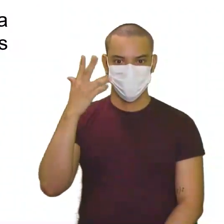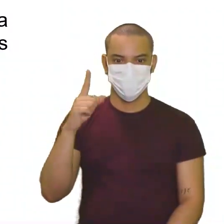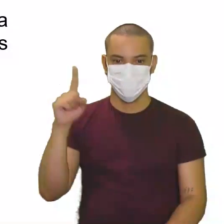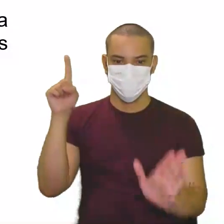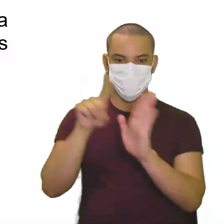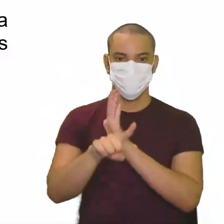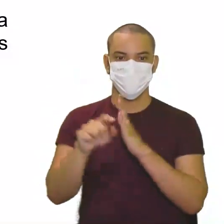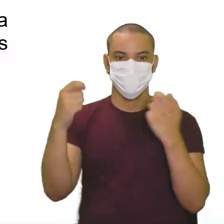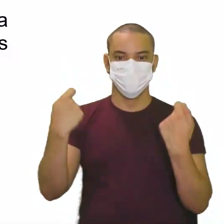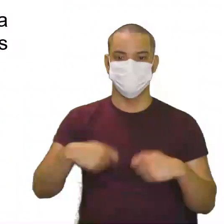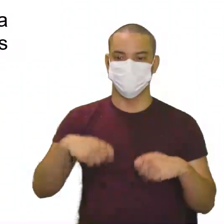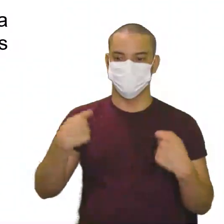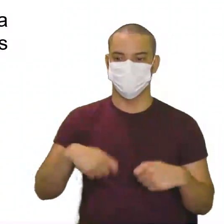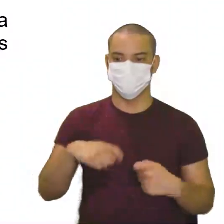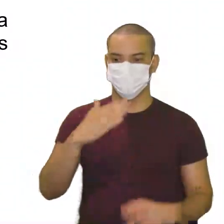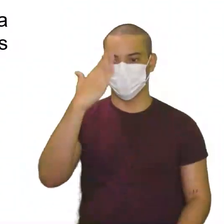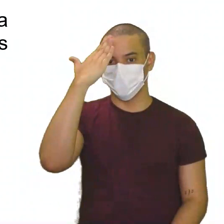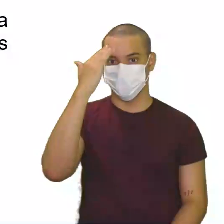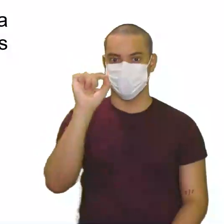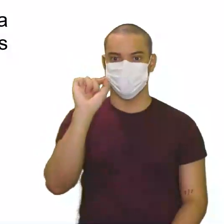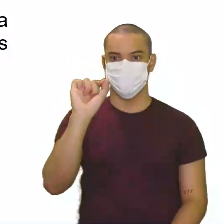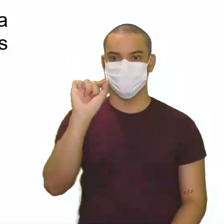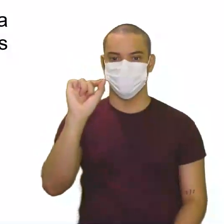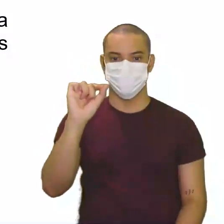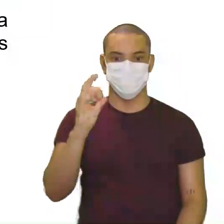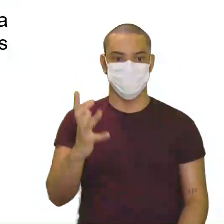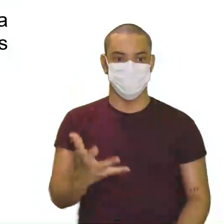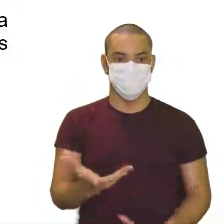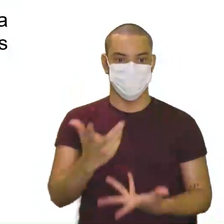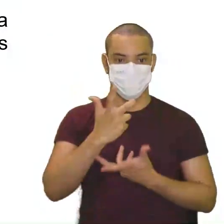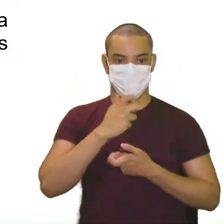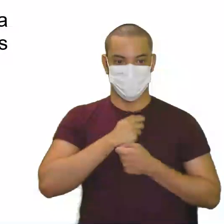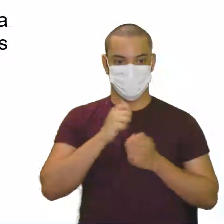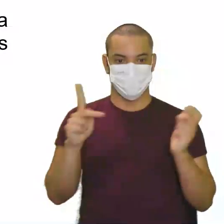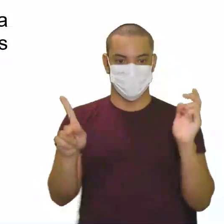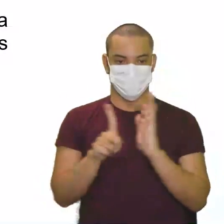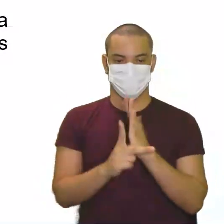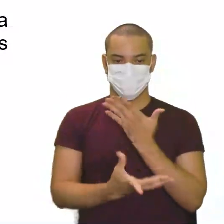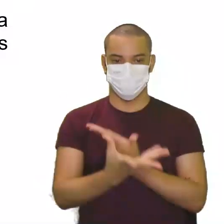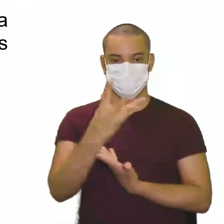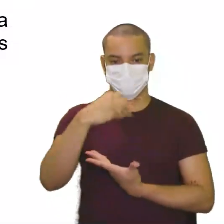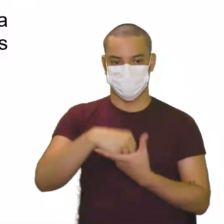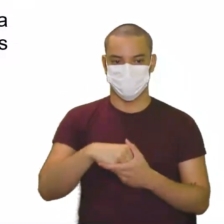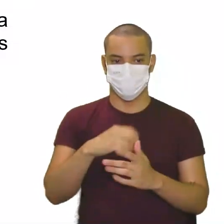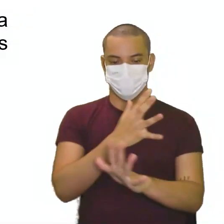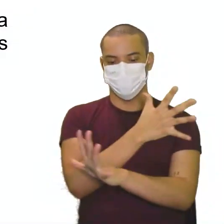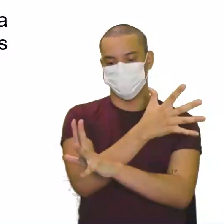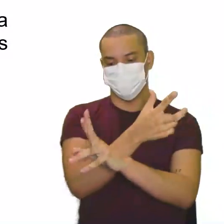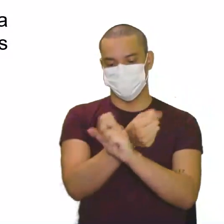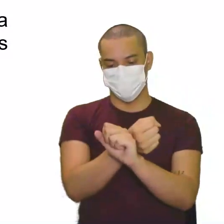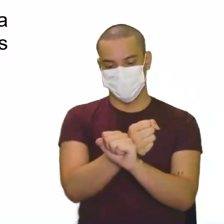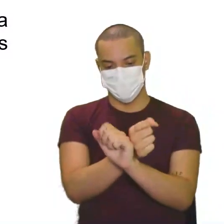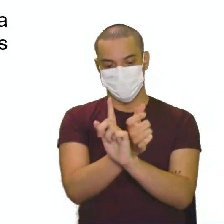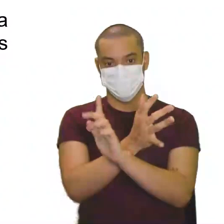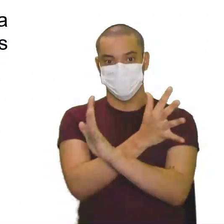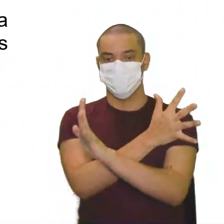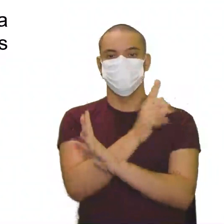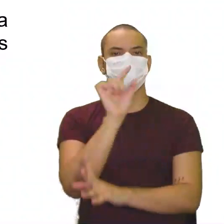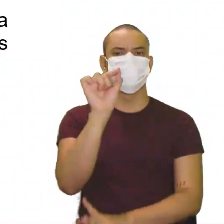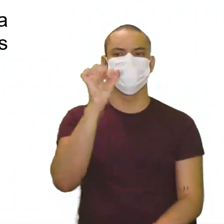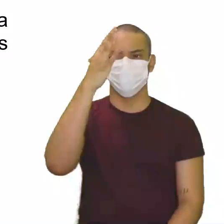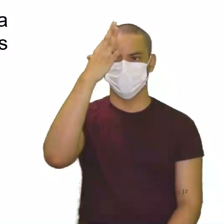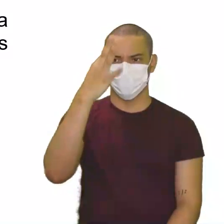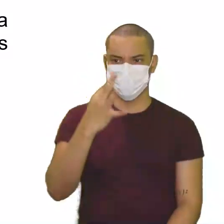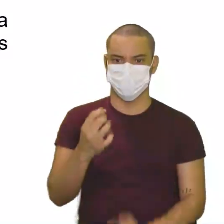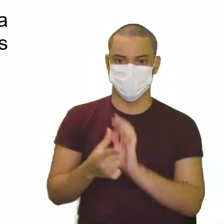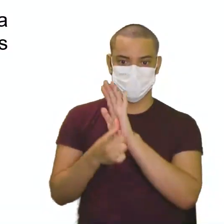aqui nós vamos precisar de uma certa propriedade que a propriedade o que de atração e repulsão dos polos o que que nós